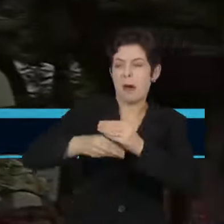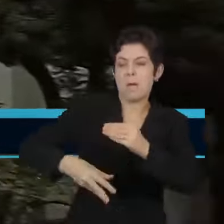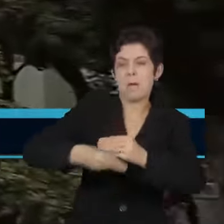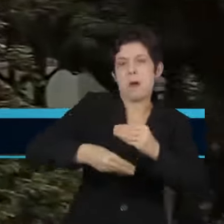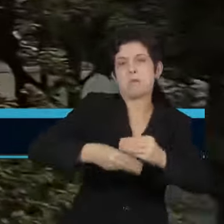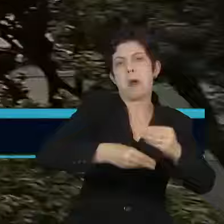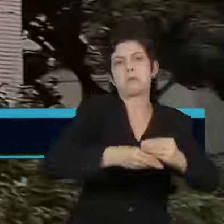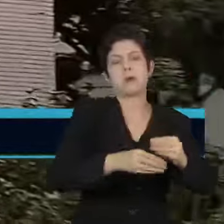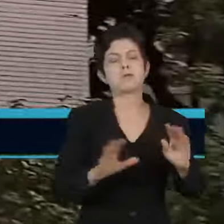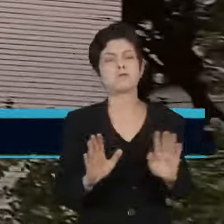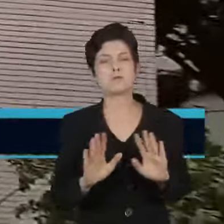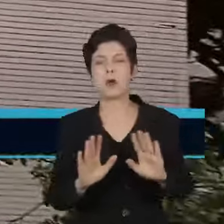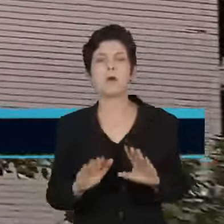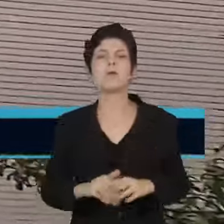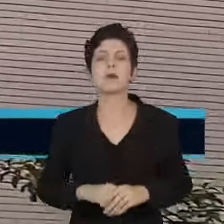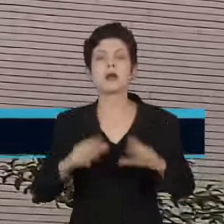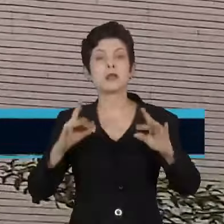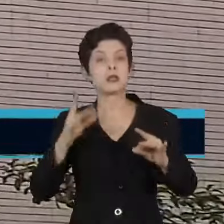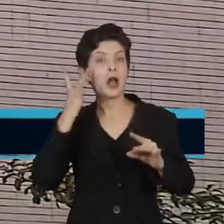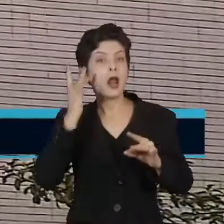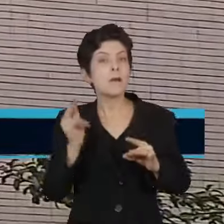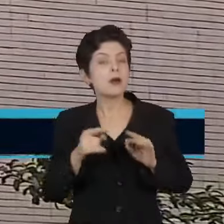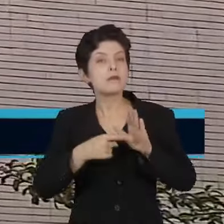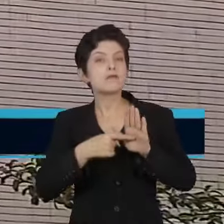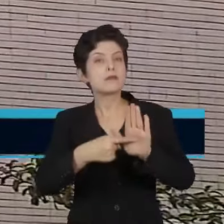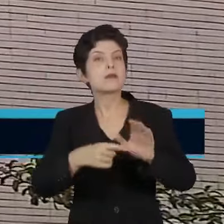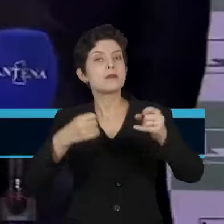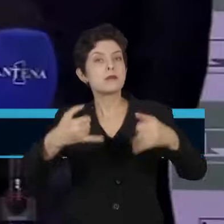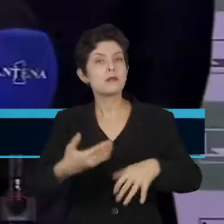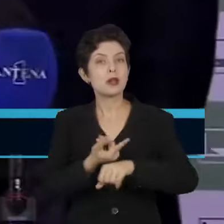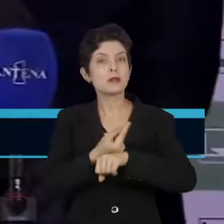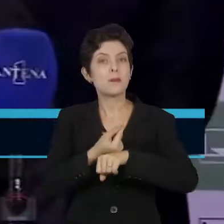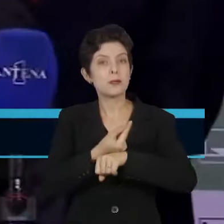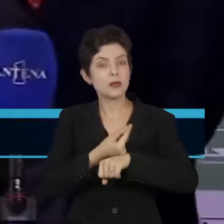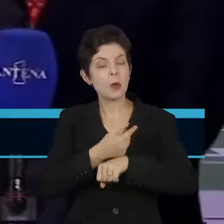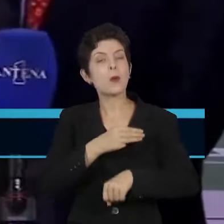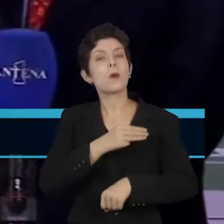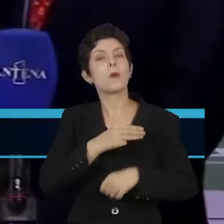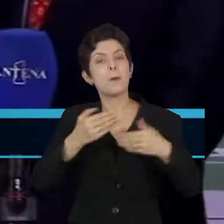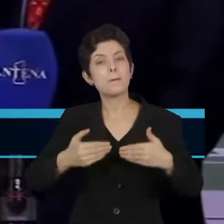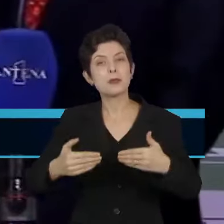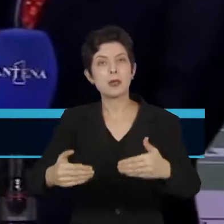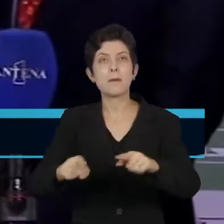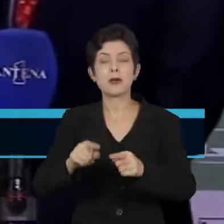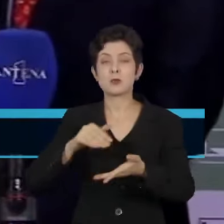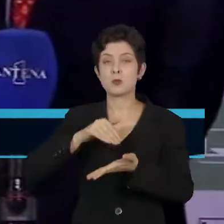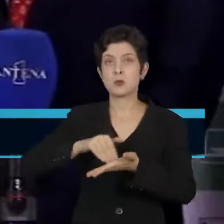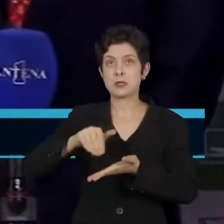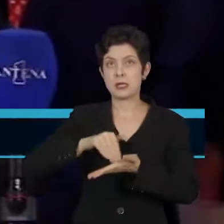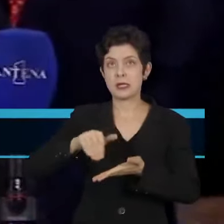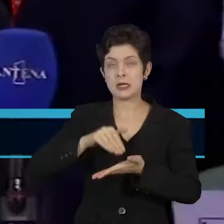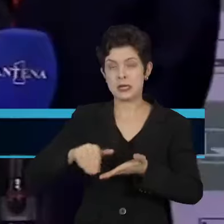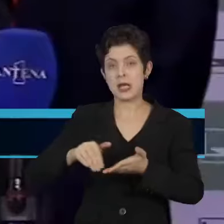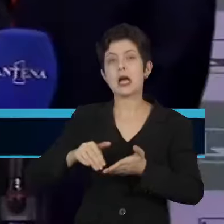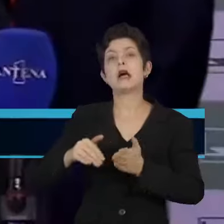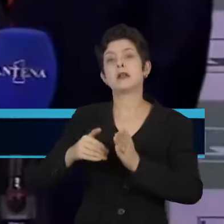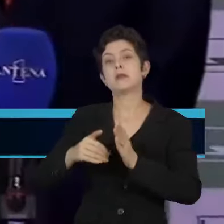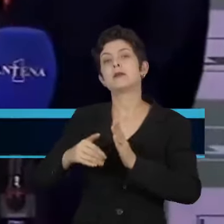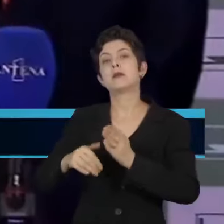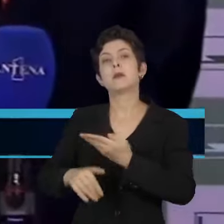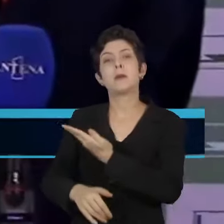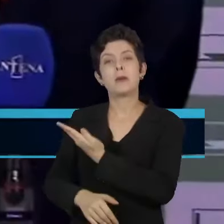da proposta vão ser apresentados amanhã pelo Ministério da Fazenda. Mas o secretário extraordinário da reforma tributária, Bernard